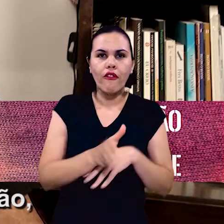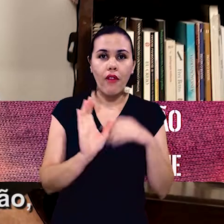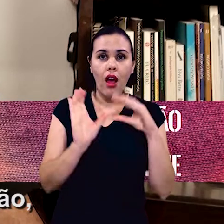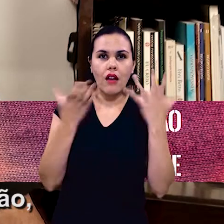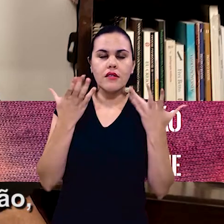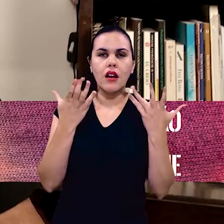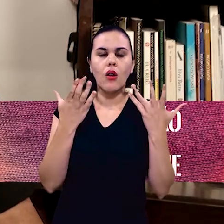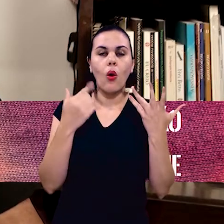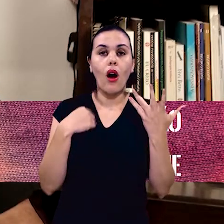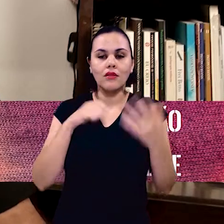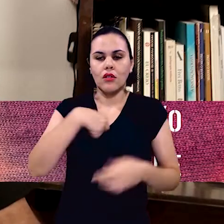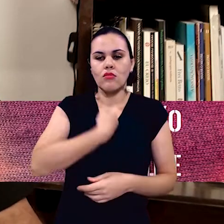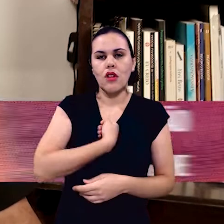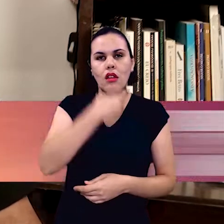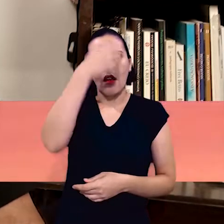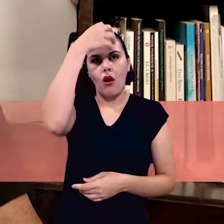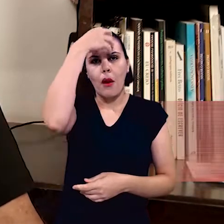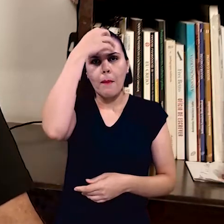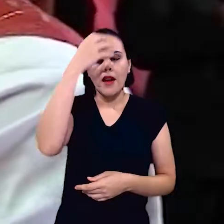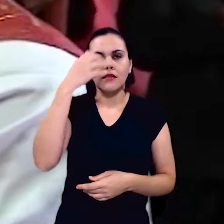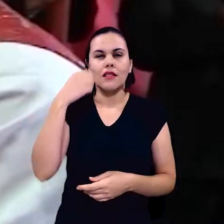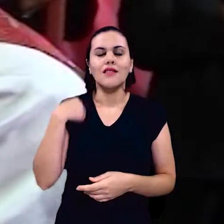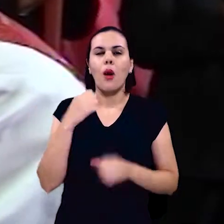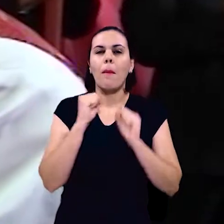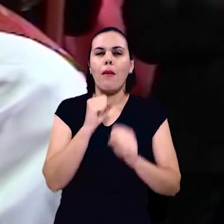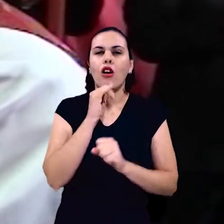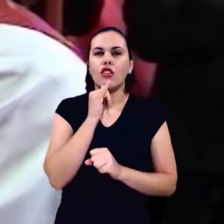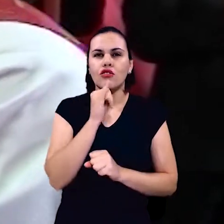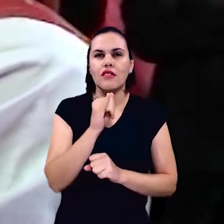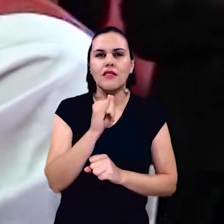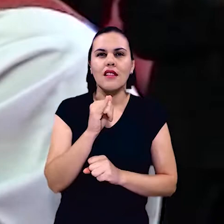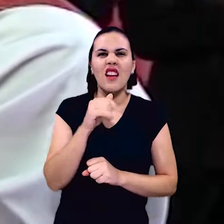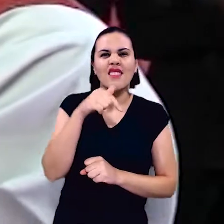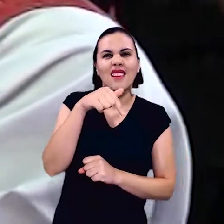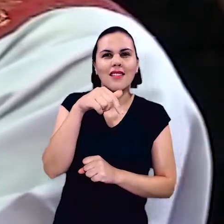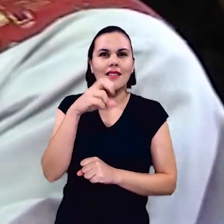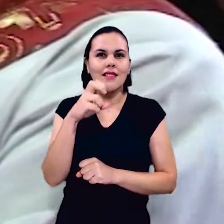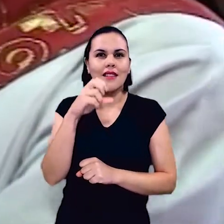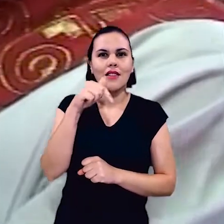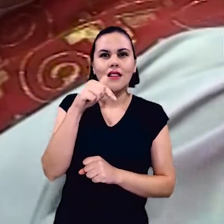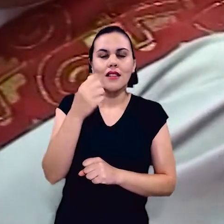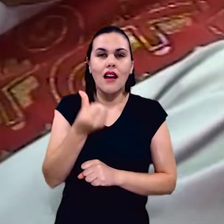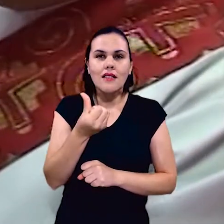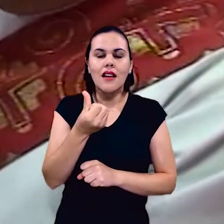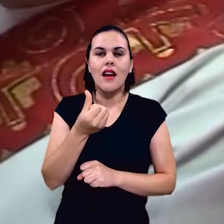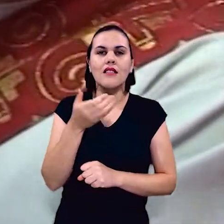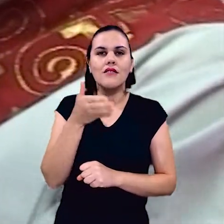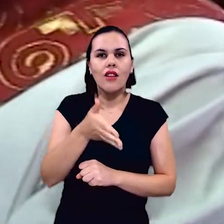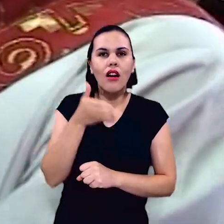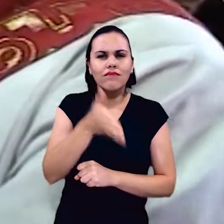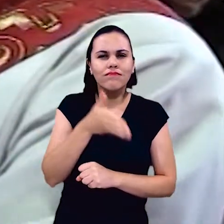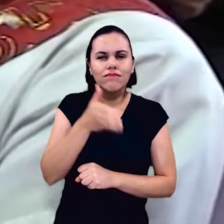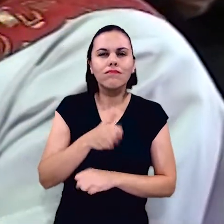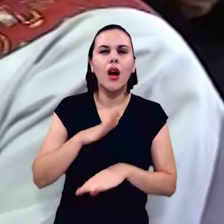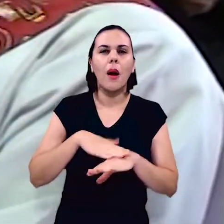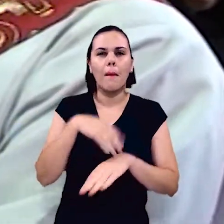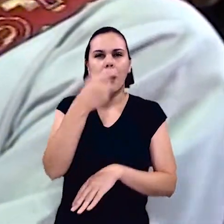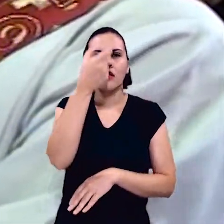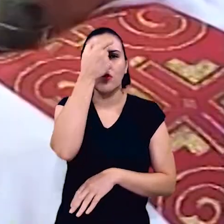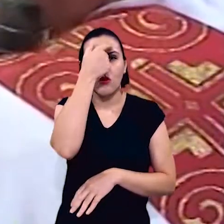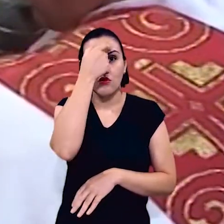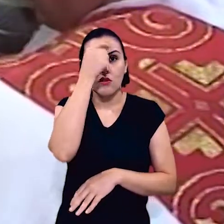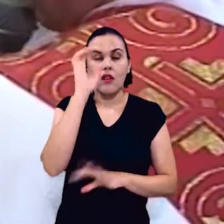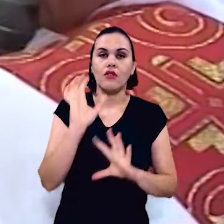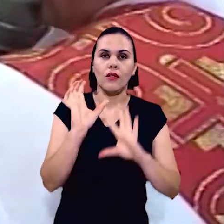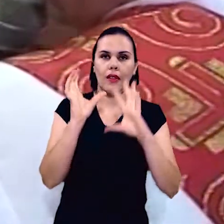na minha participação foi quando eu fui imperador. Desde então, posso dizer, de 75, 76, aí uma participação mais